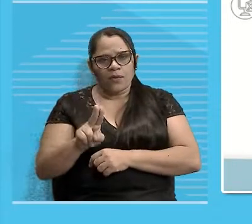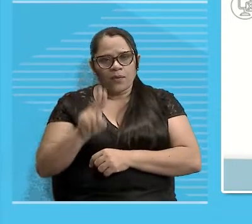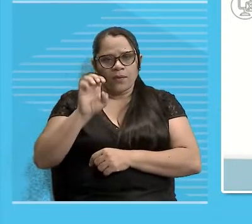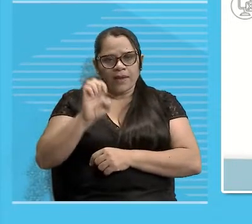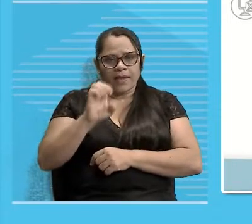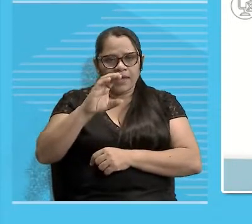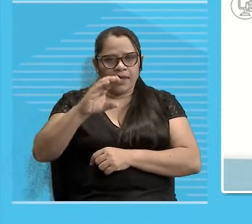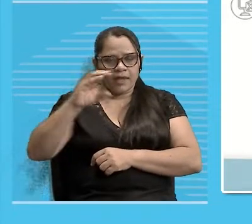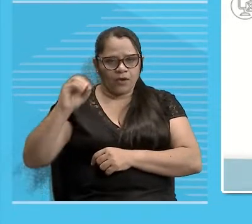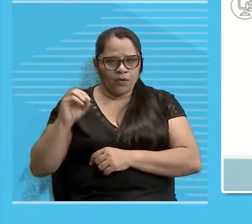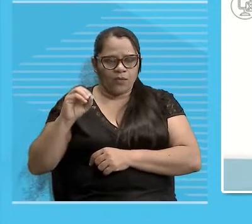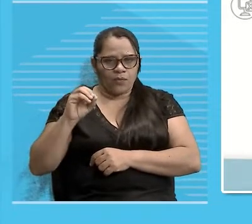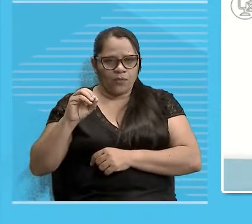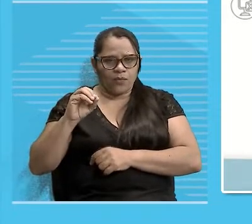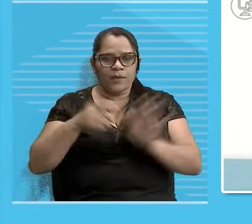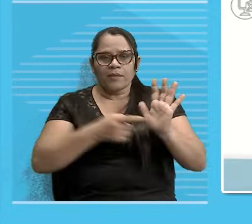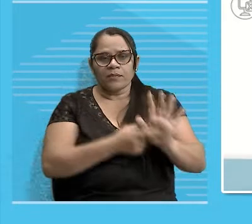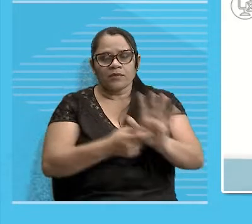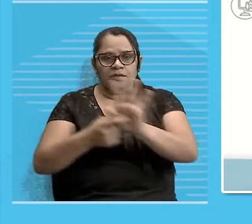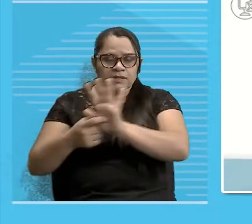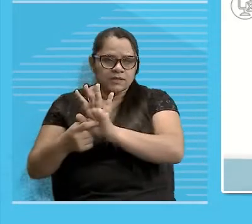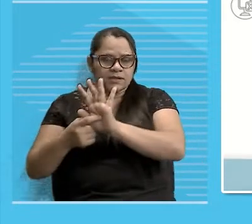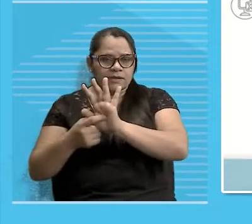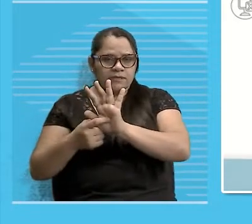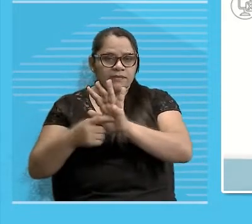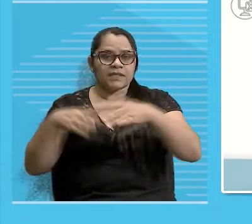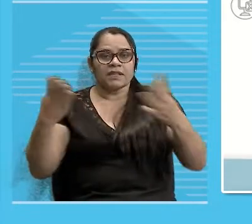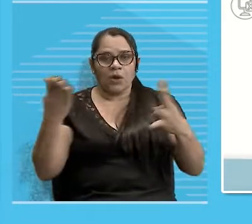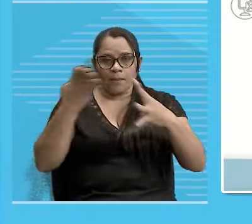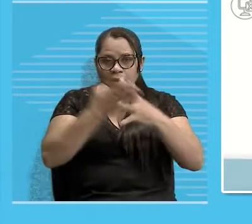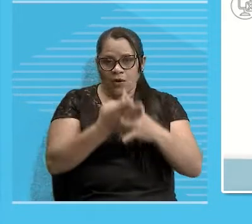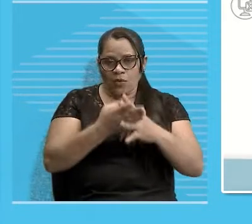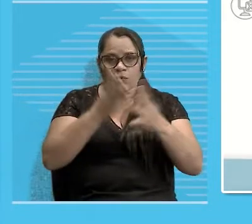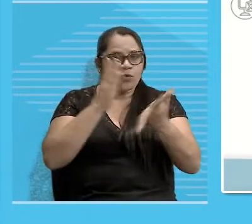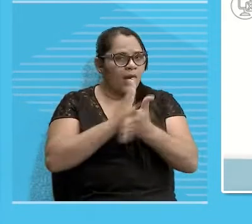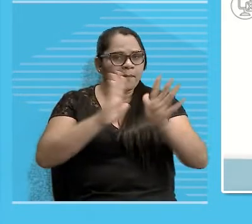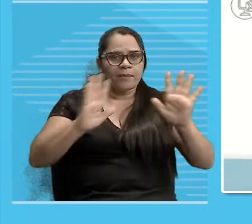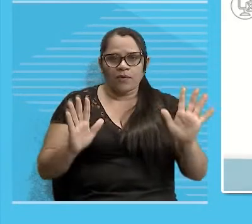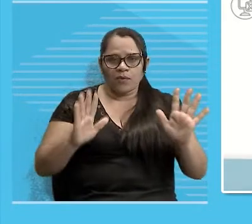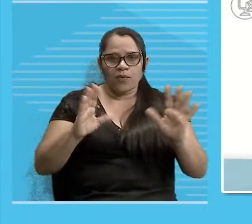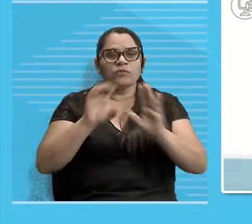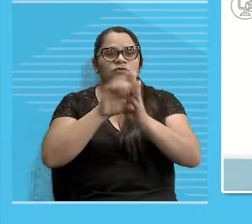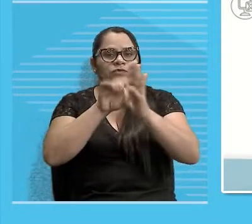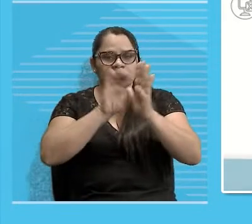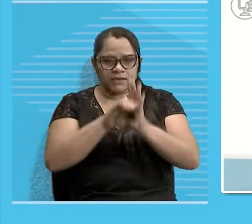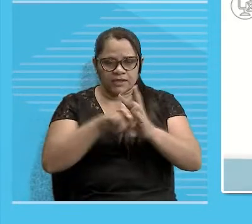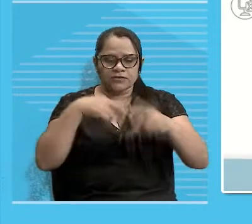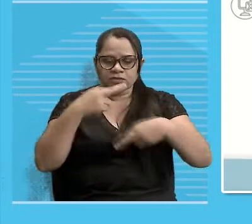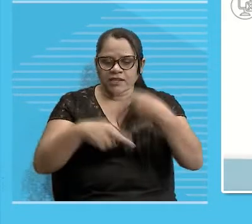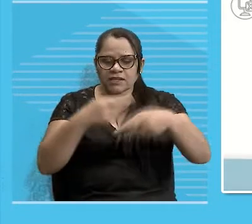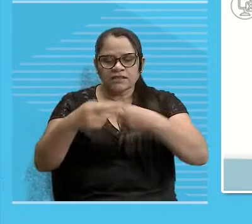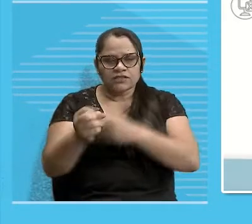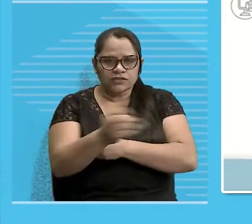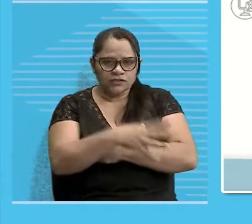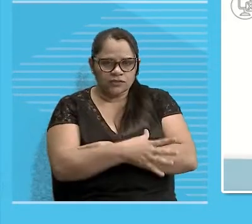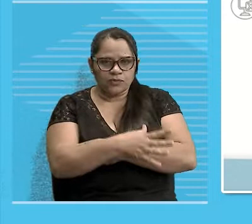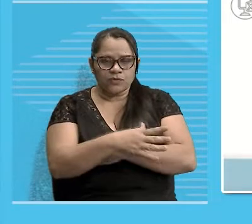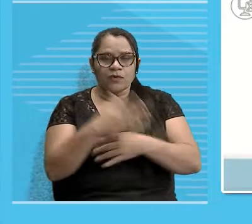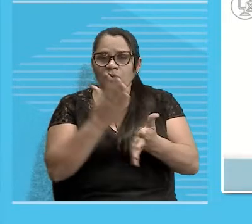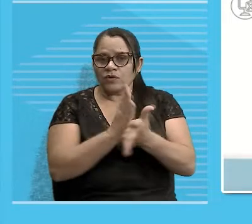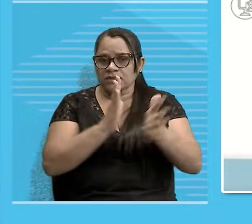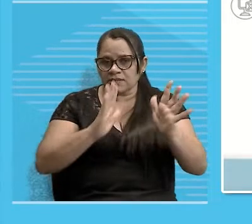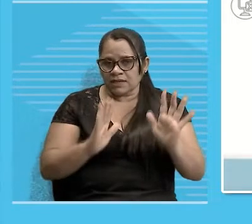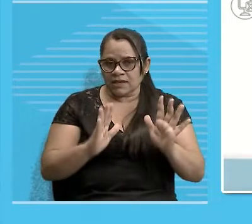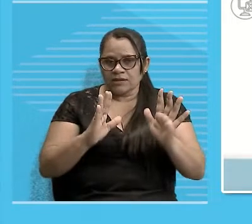de forma irregular. O barroco rompeu com importantes conceitos renascentistas. O rompimento